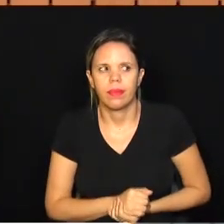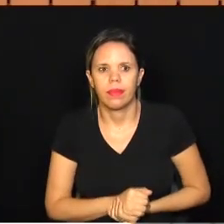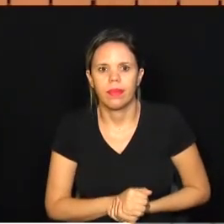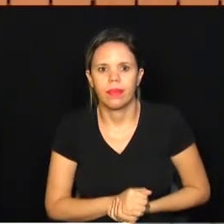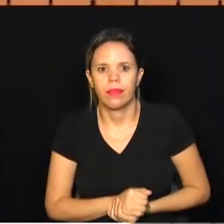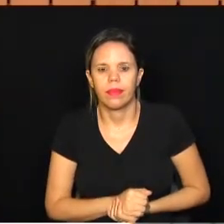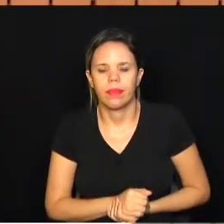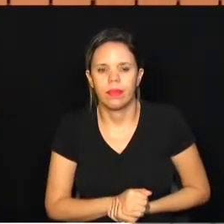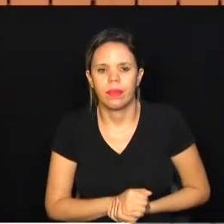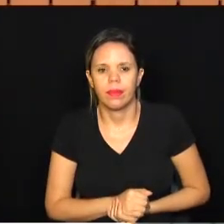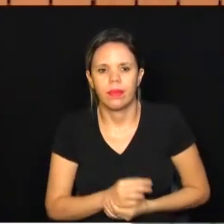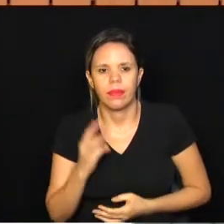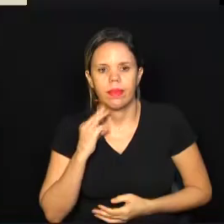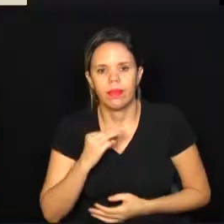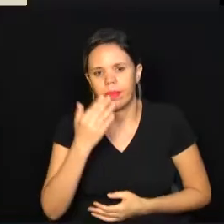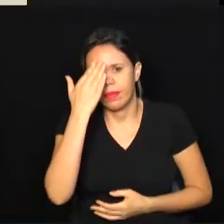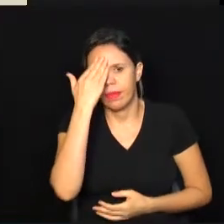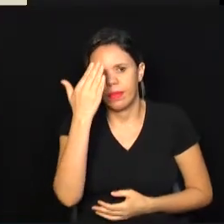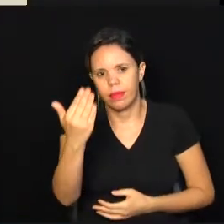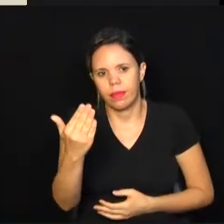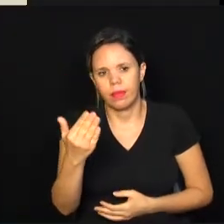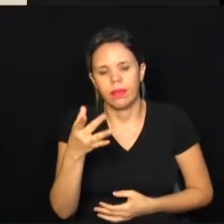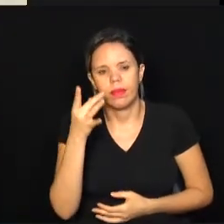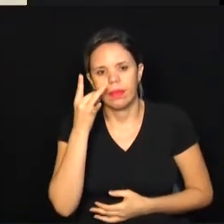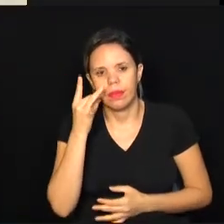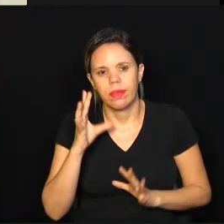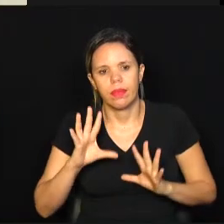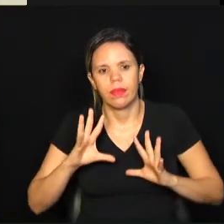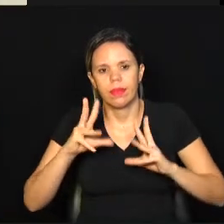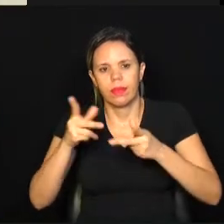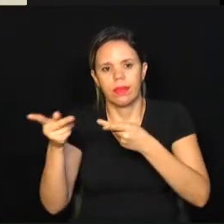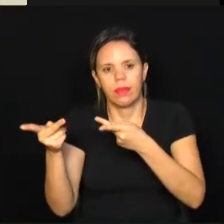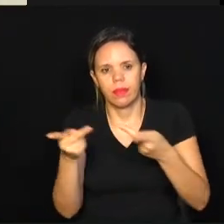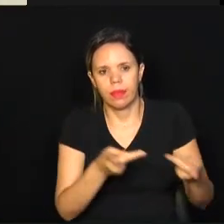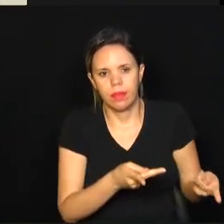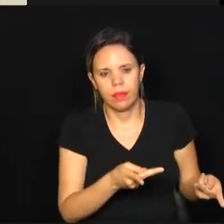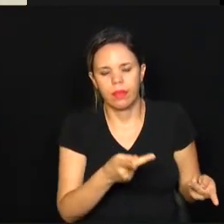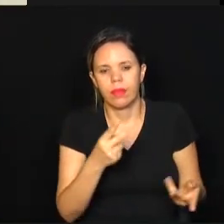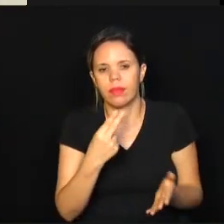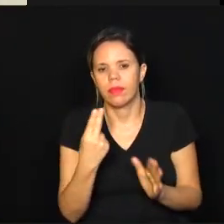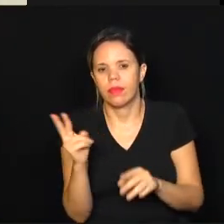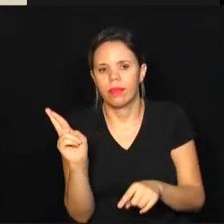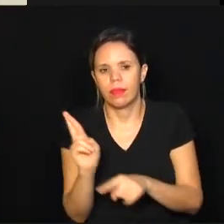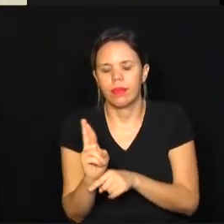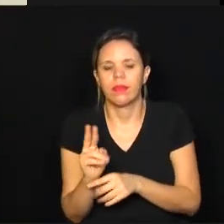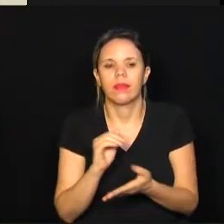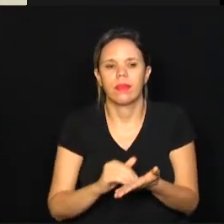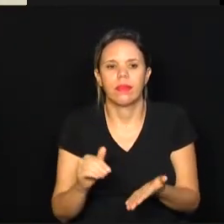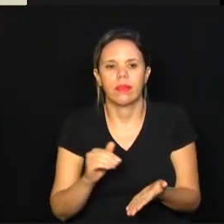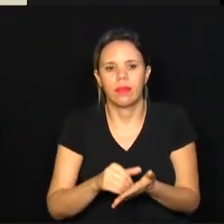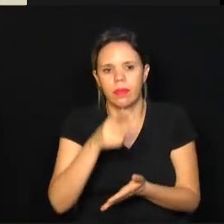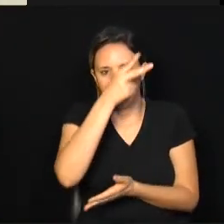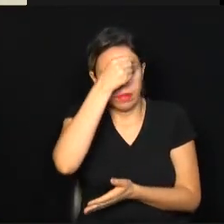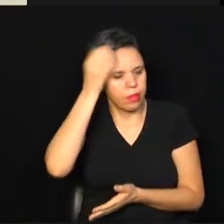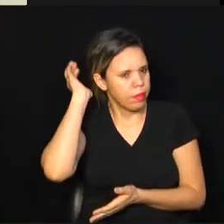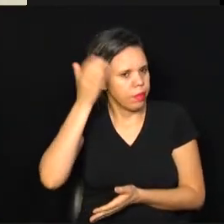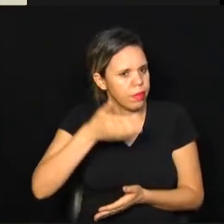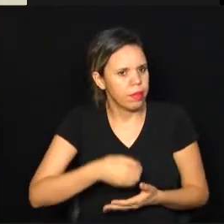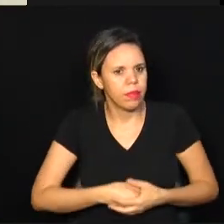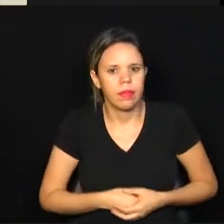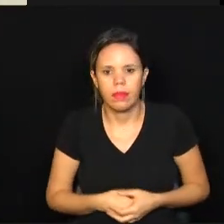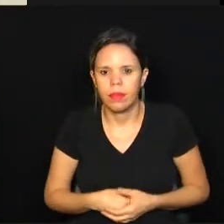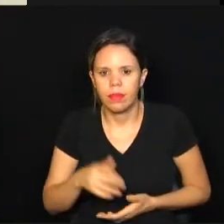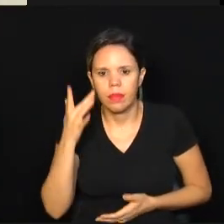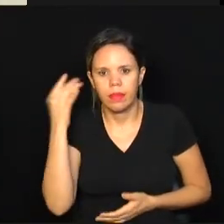Bom, Cecília, eu queria agradecer a presença de todos, o convite em nome do secretário Renato, do prefeito Dário Saad. Eu